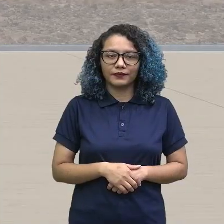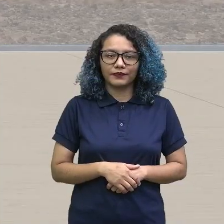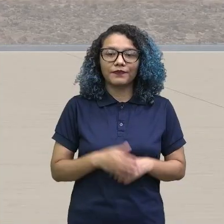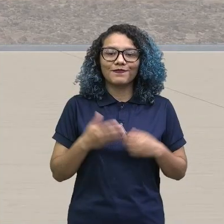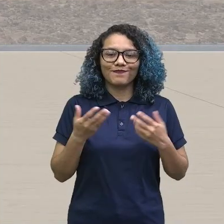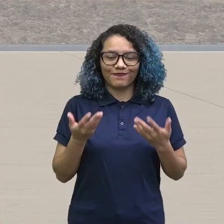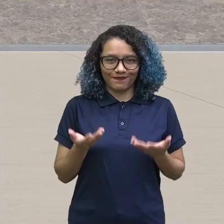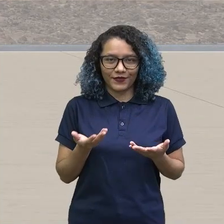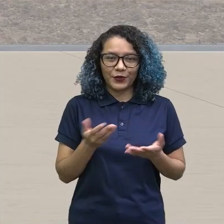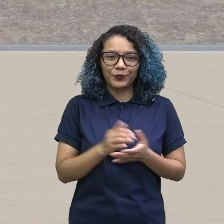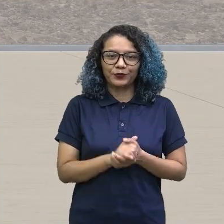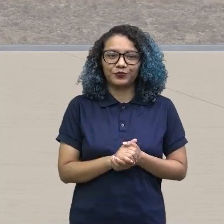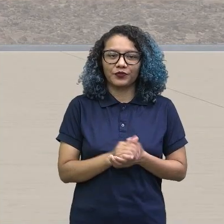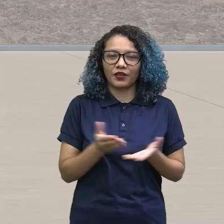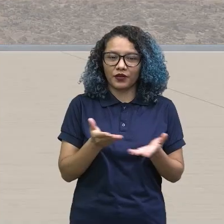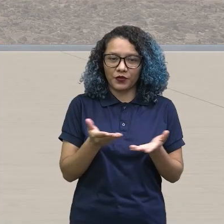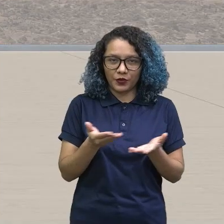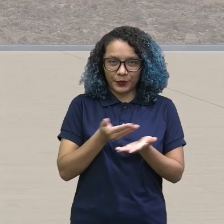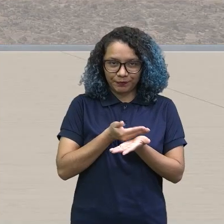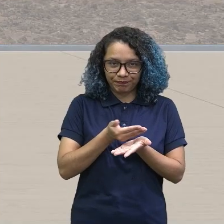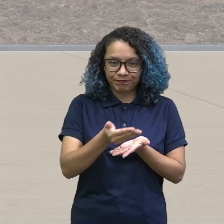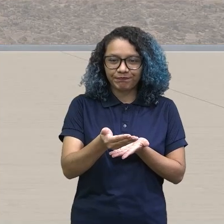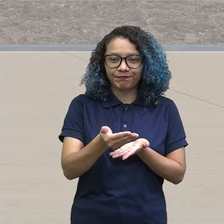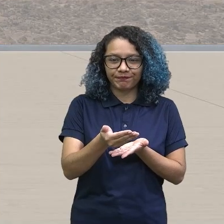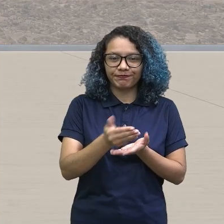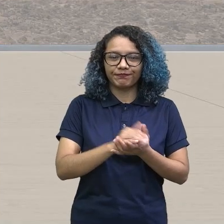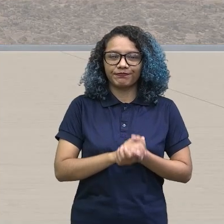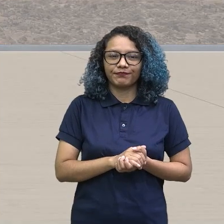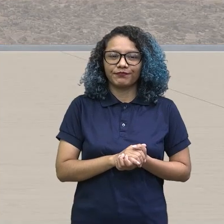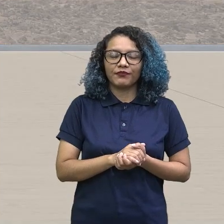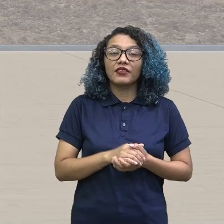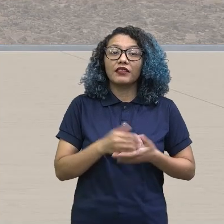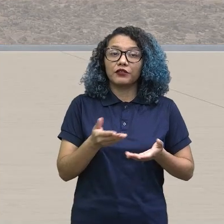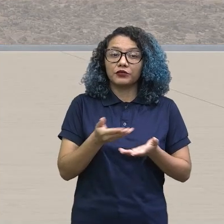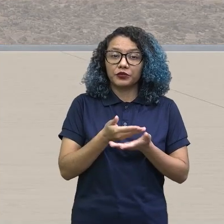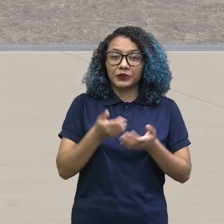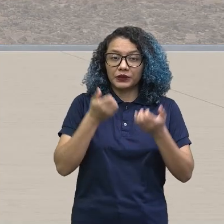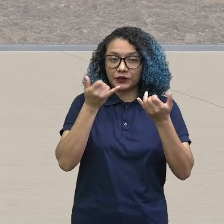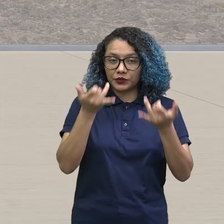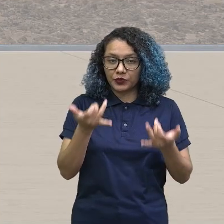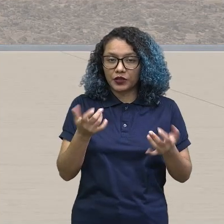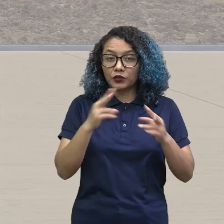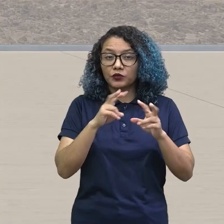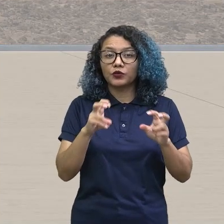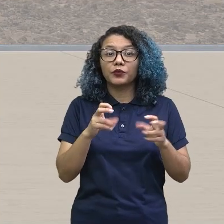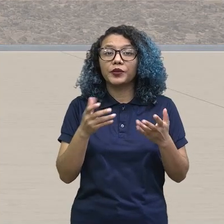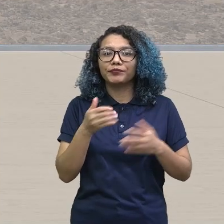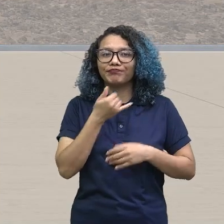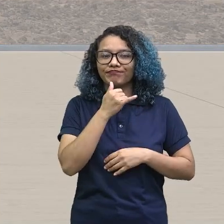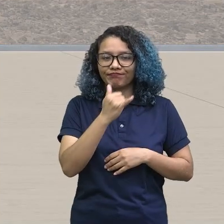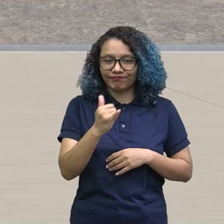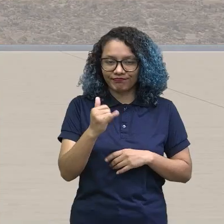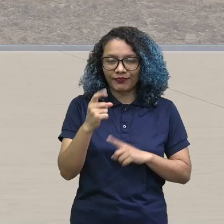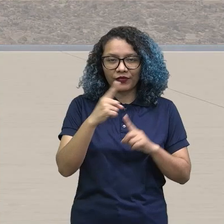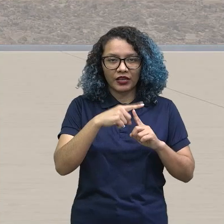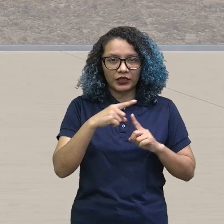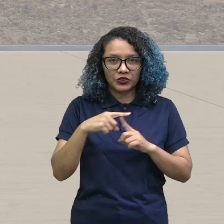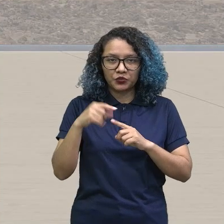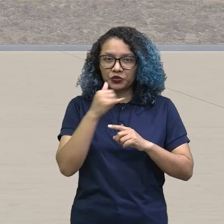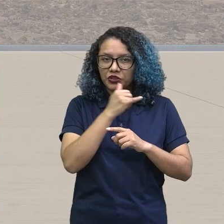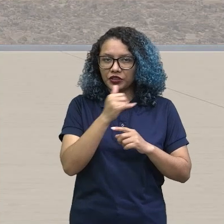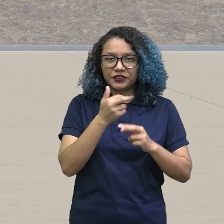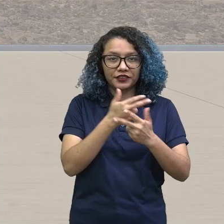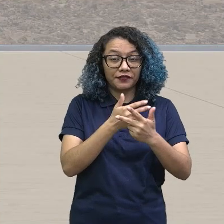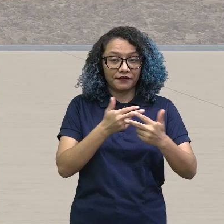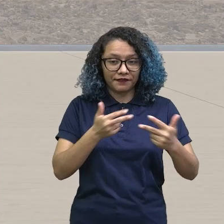Muito bem, vamos dar início à nossa aula, né? Vamos falar de energia, diferentes fontes de